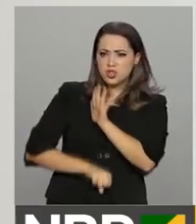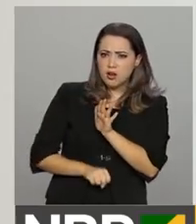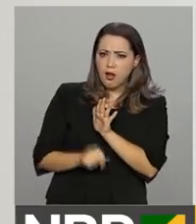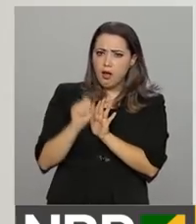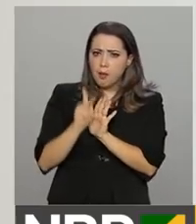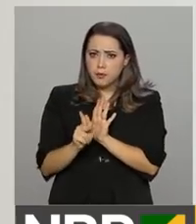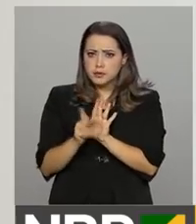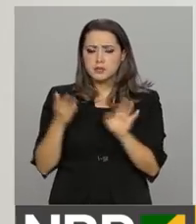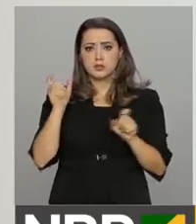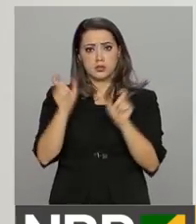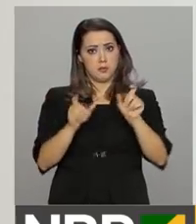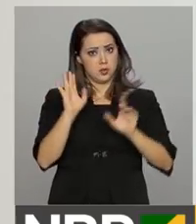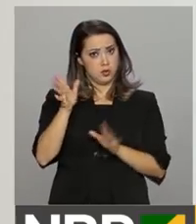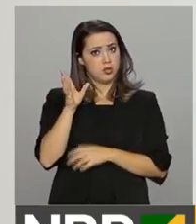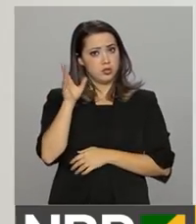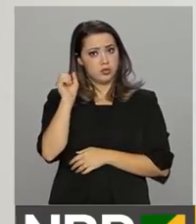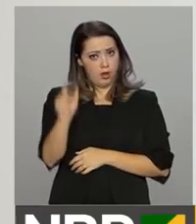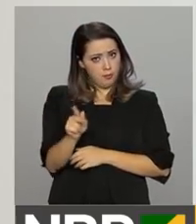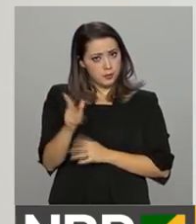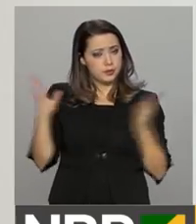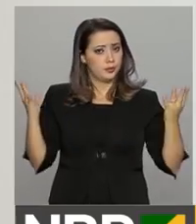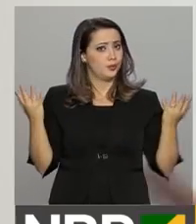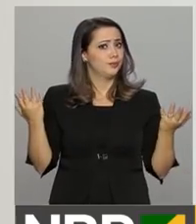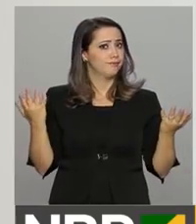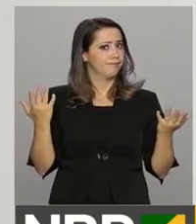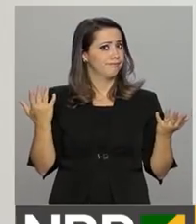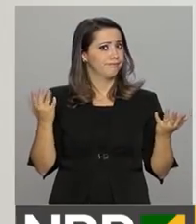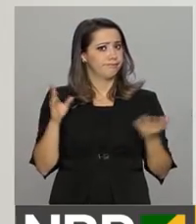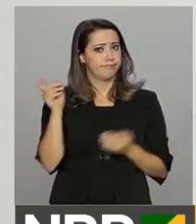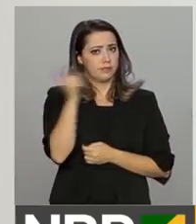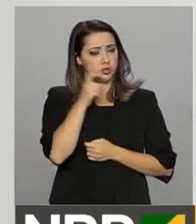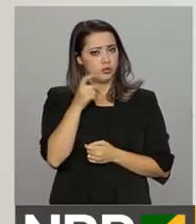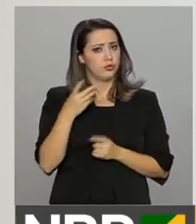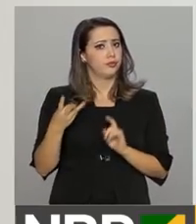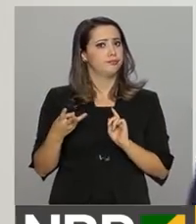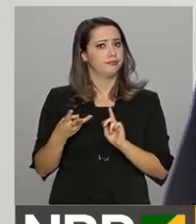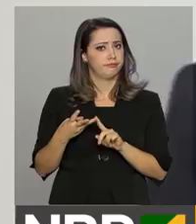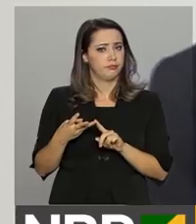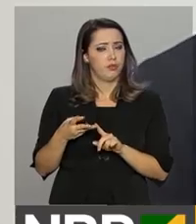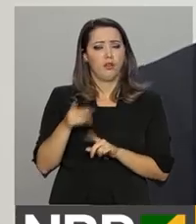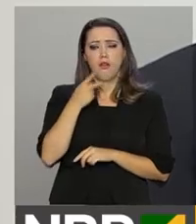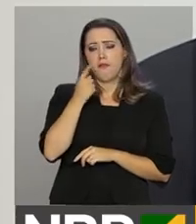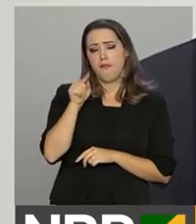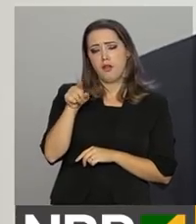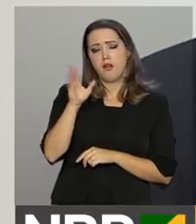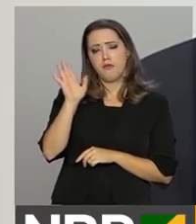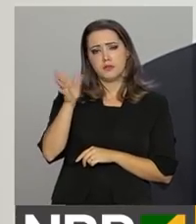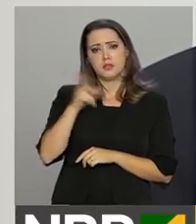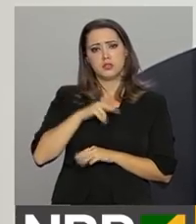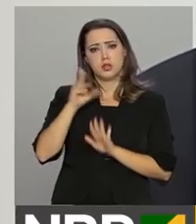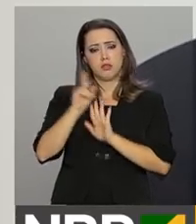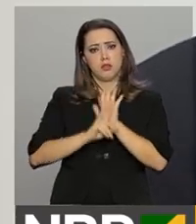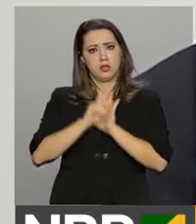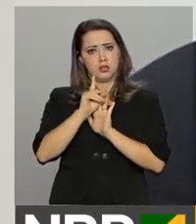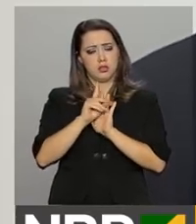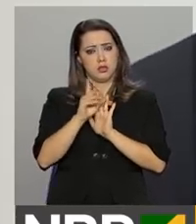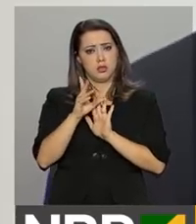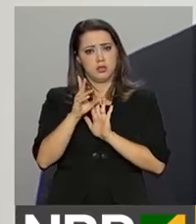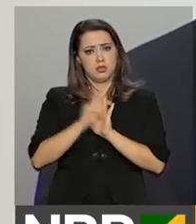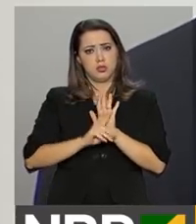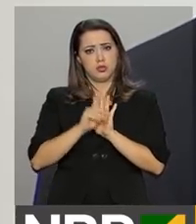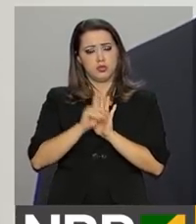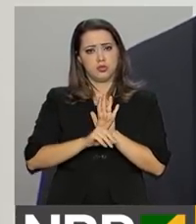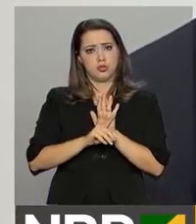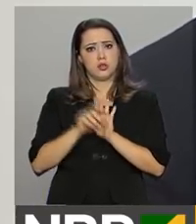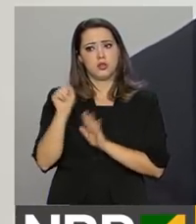de quem é aposentado né outra coisa que fazem é dizer bom mas quem adquire o direito à aposentadoria não terá